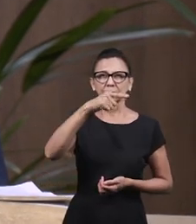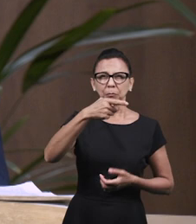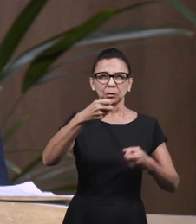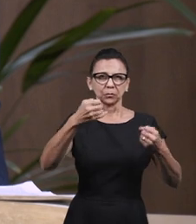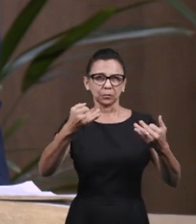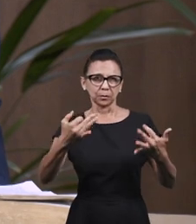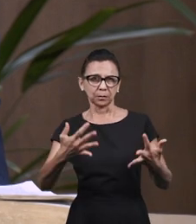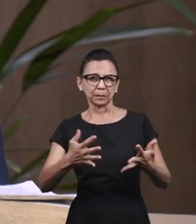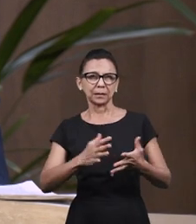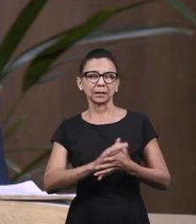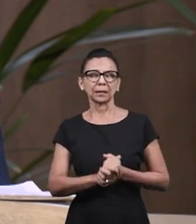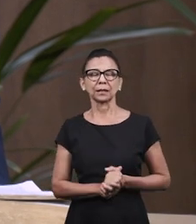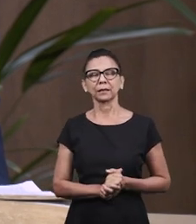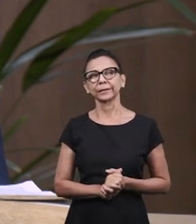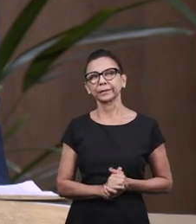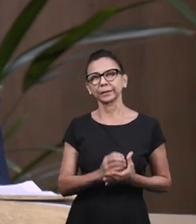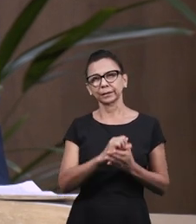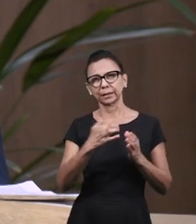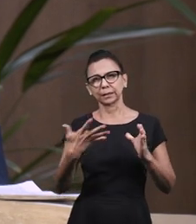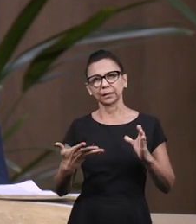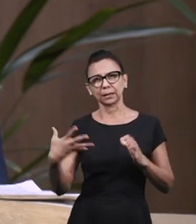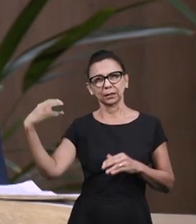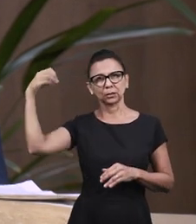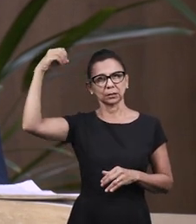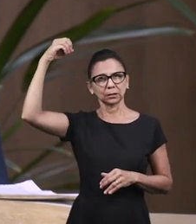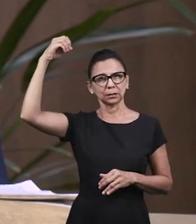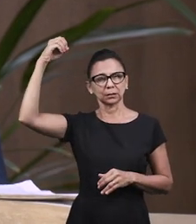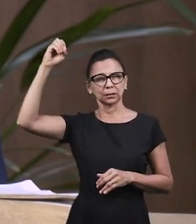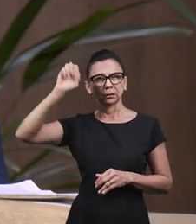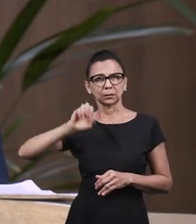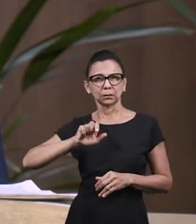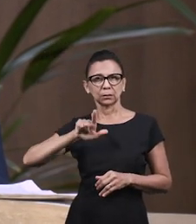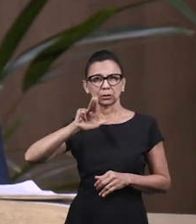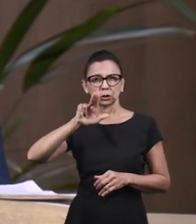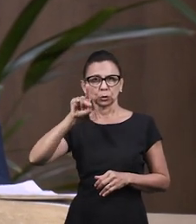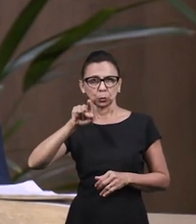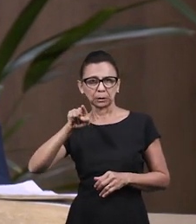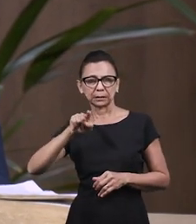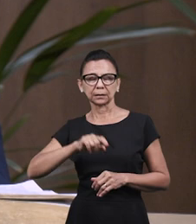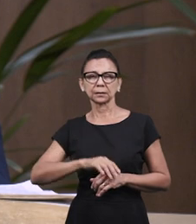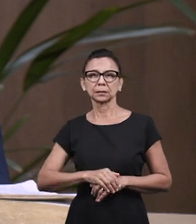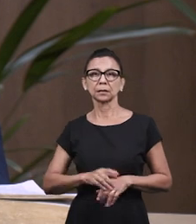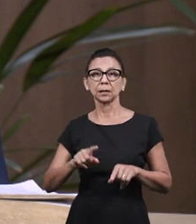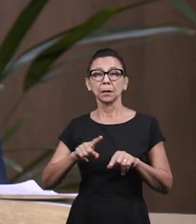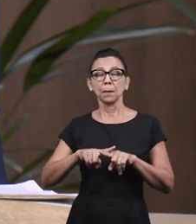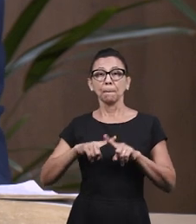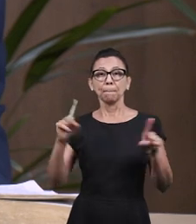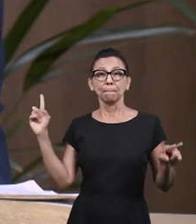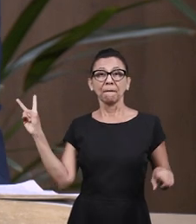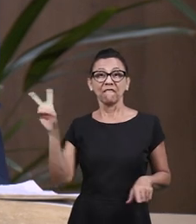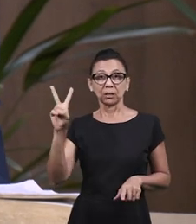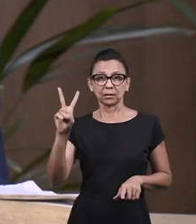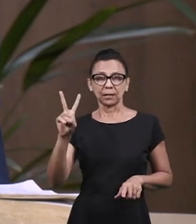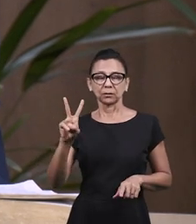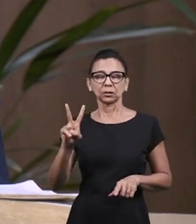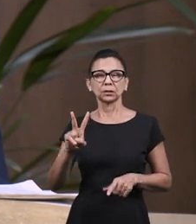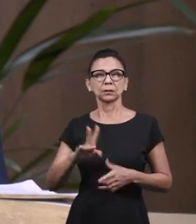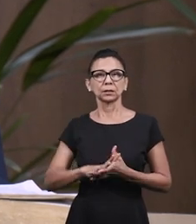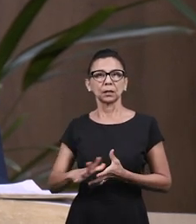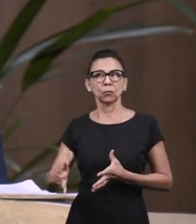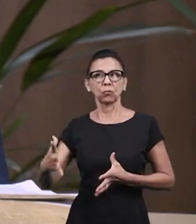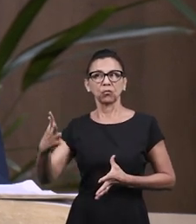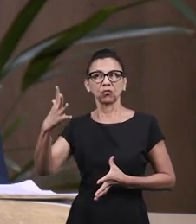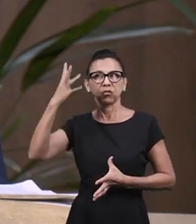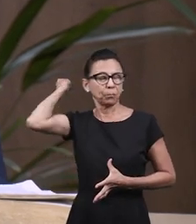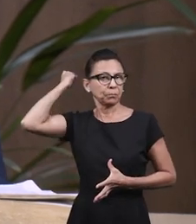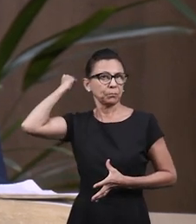Depois nós vamos falar sobre essas medidas de luz, mas a velocidade da luz